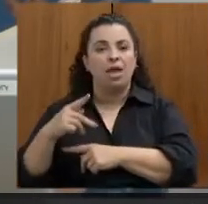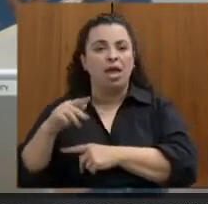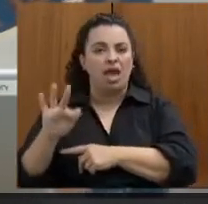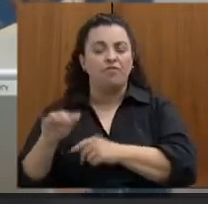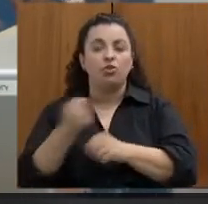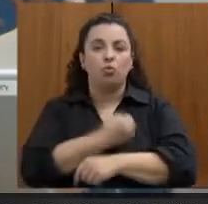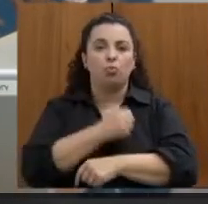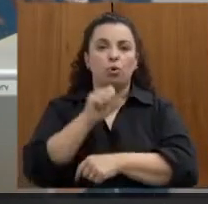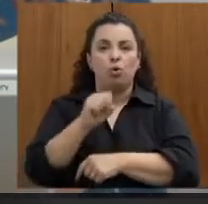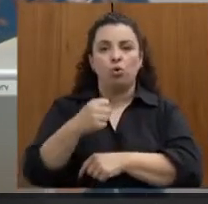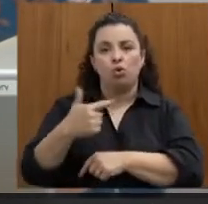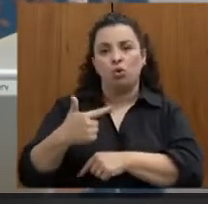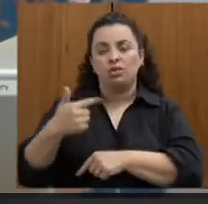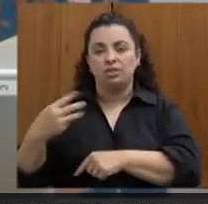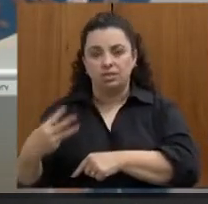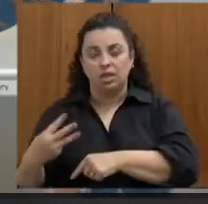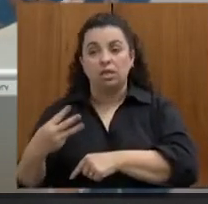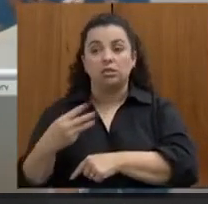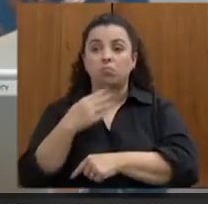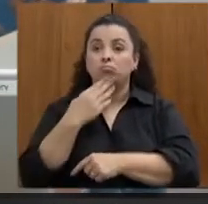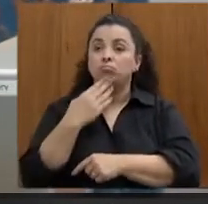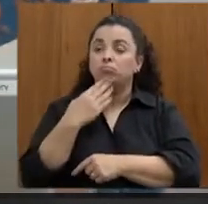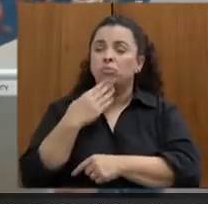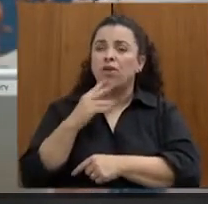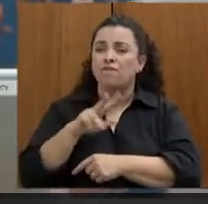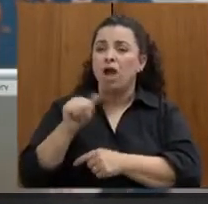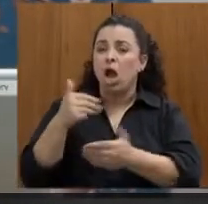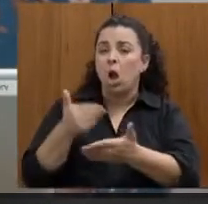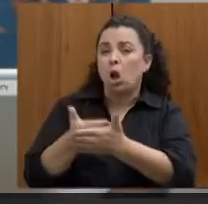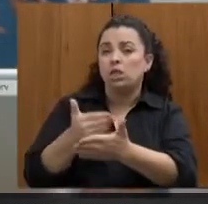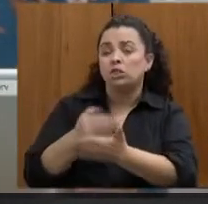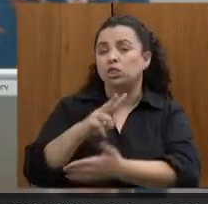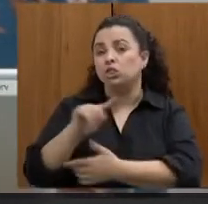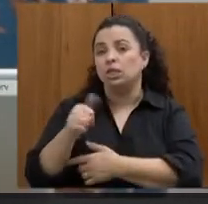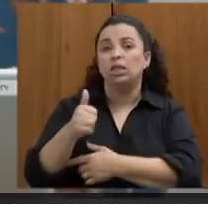para o dia 31 de outubro de 2022.